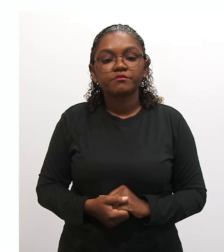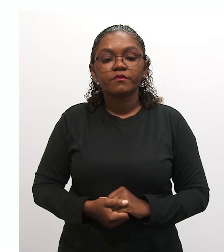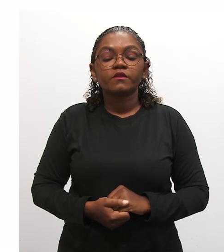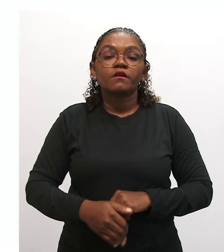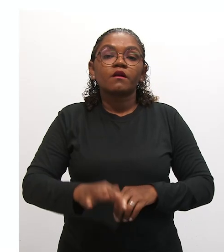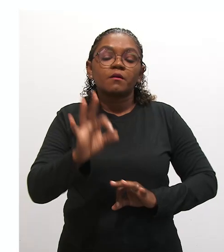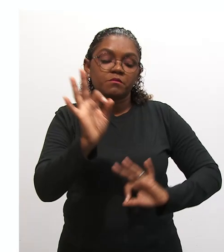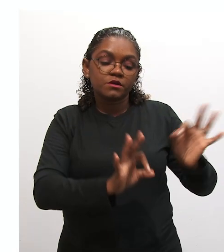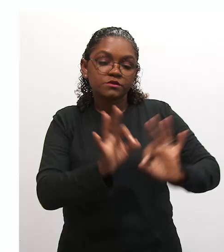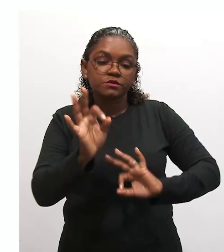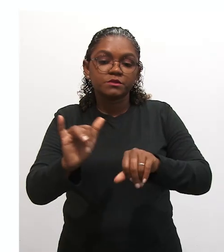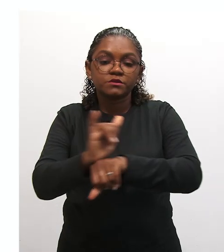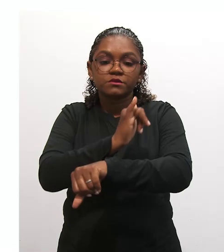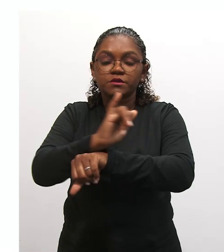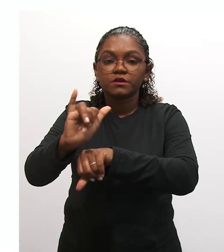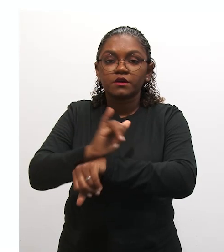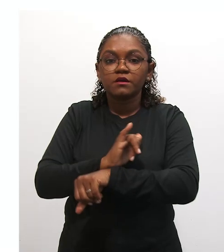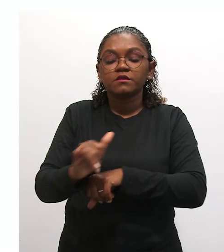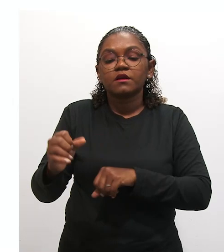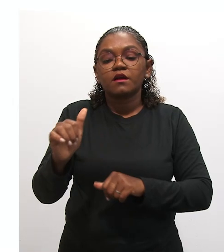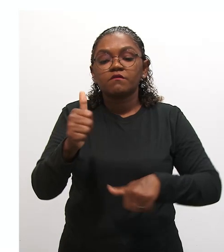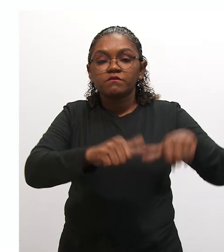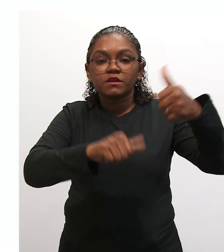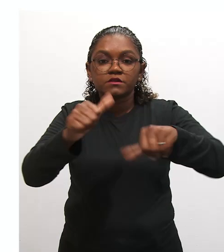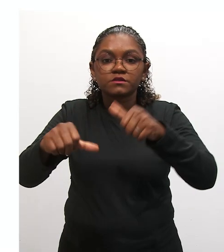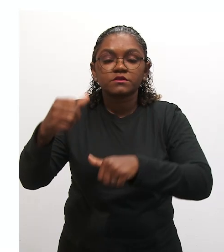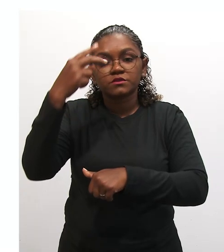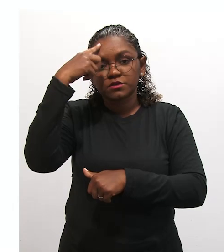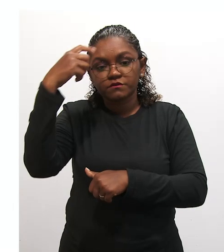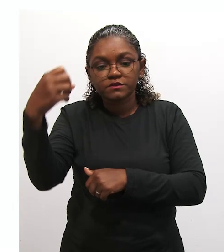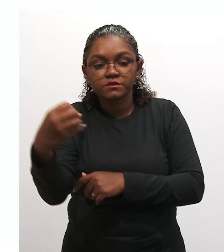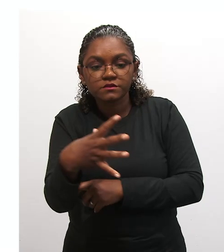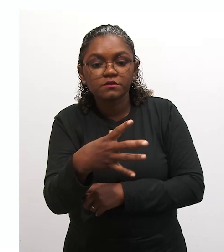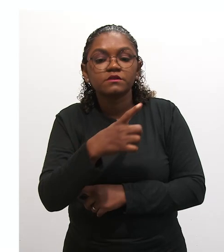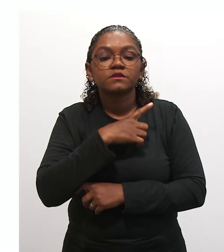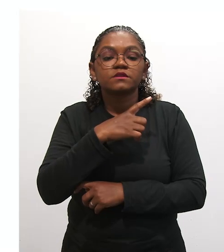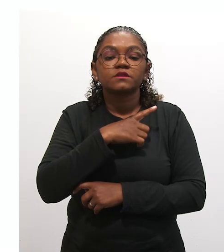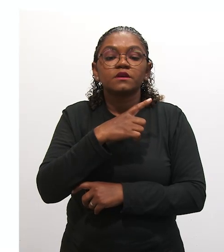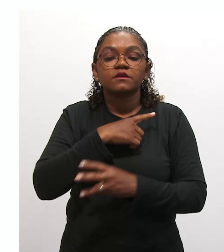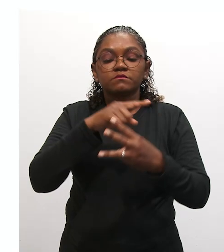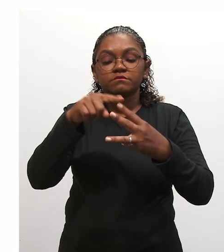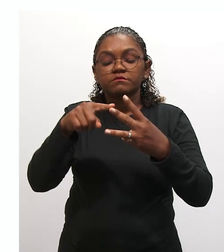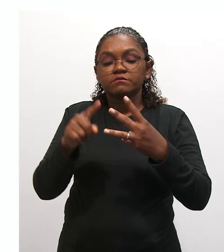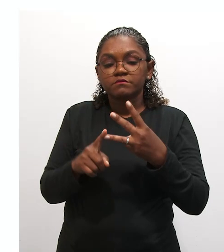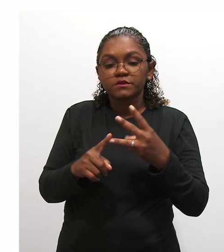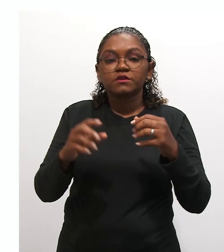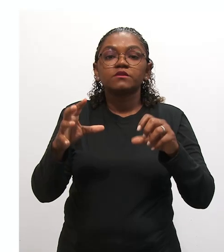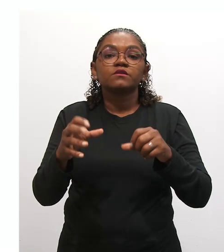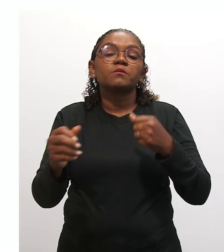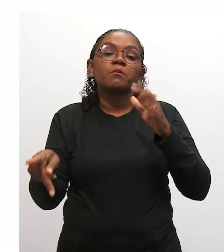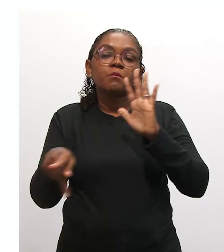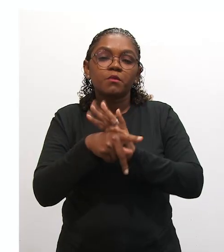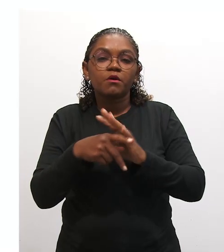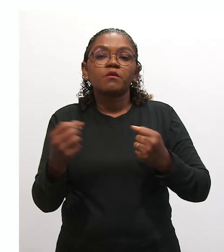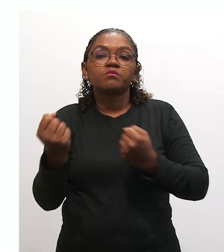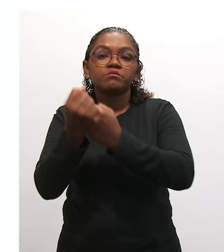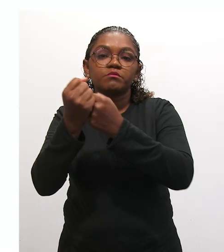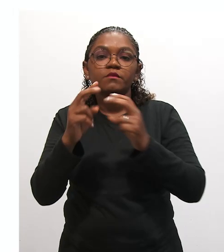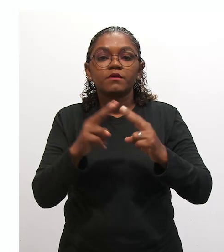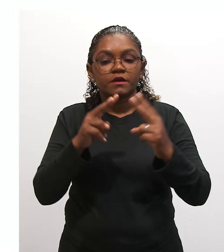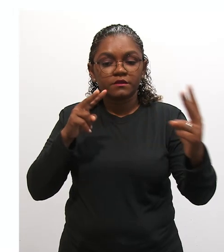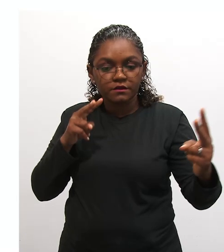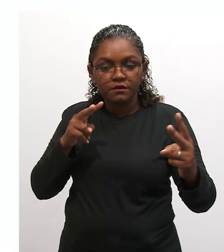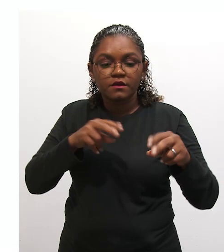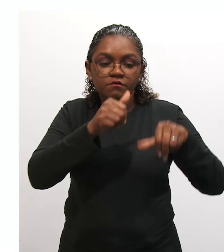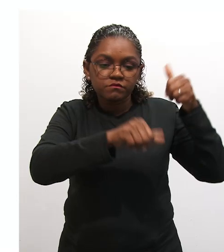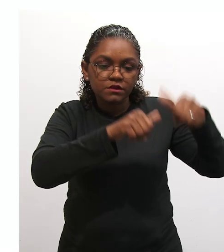estratégicos, avaliações e inovações formam um tripé que sustenta a EAD. Planejar, estabelecer o rumo, avaliar,